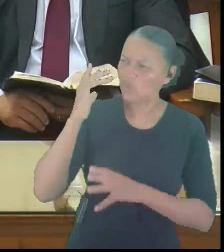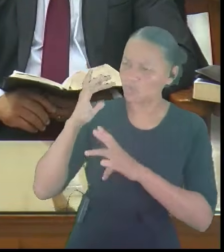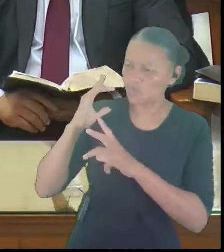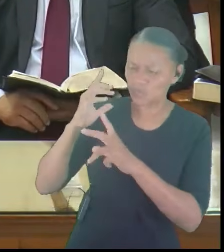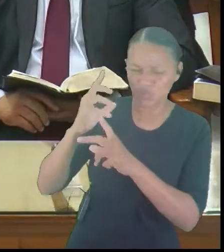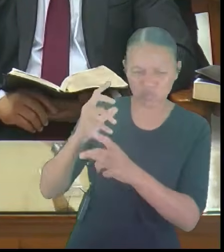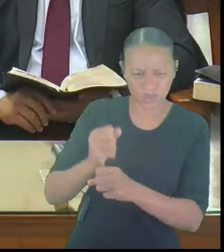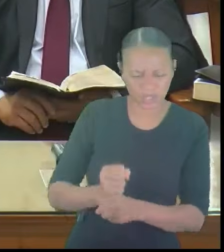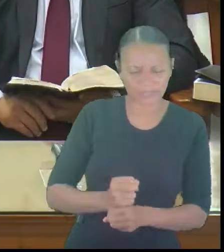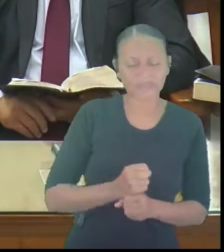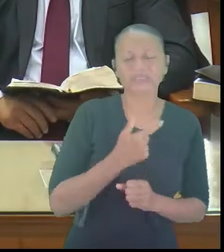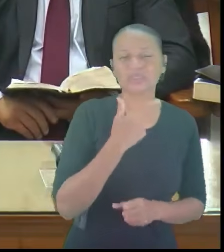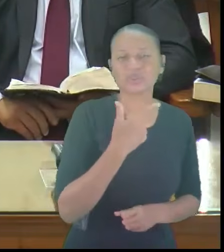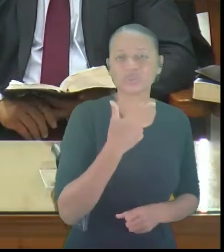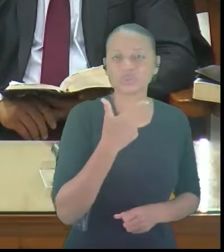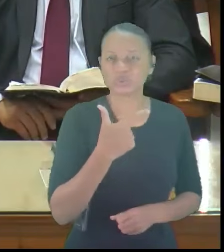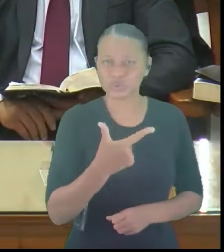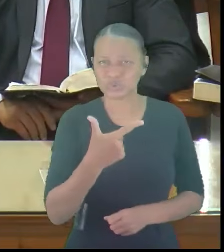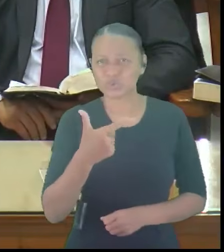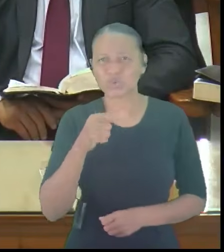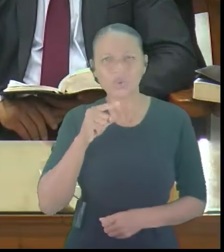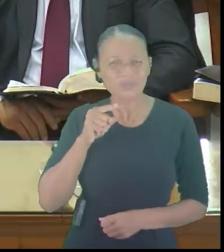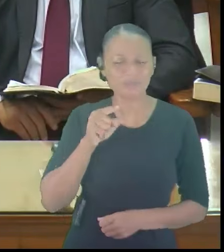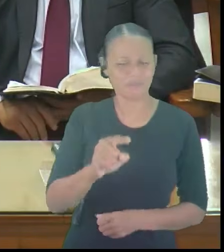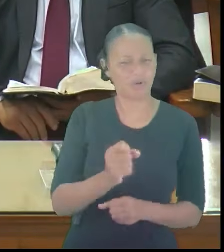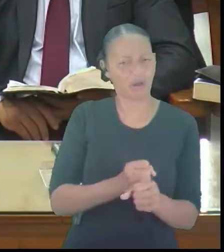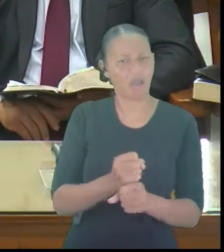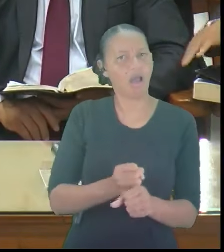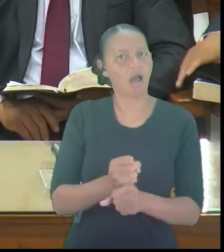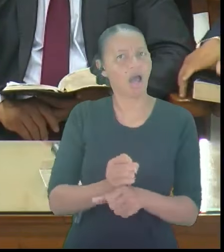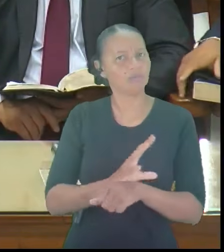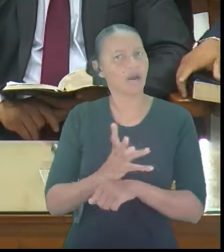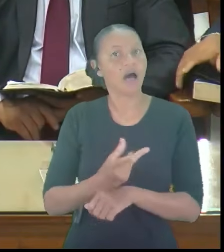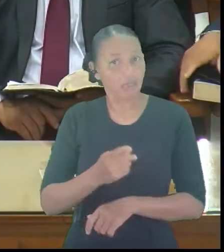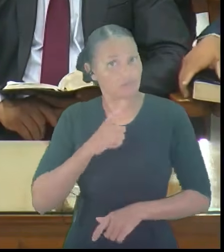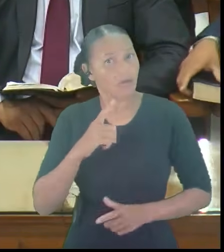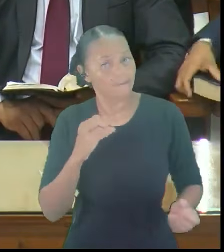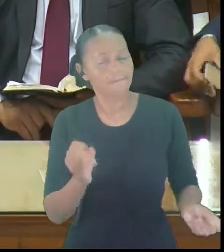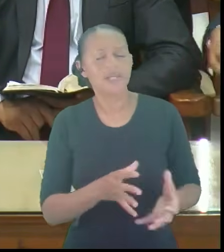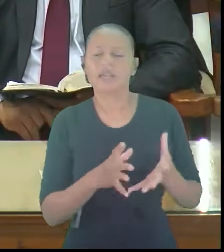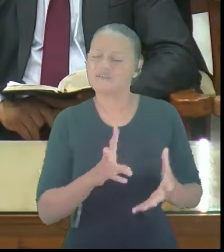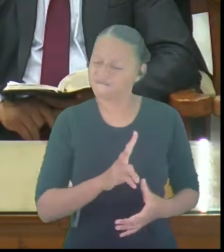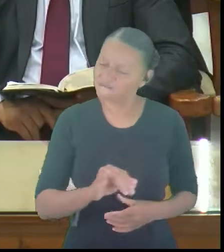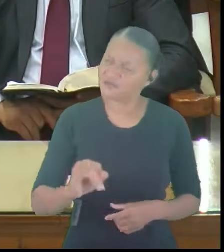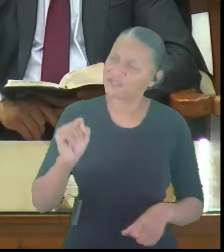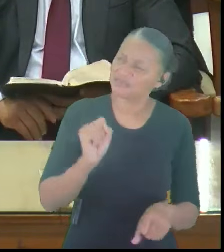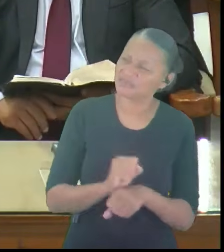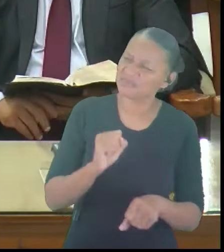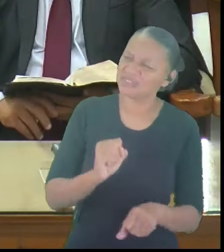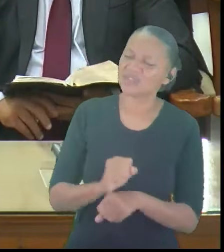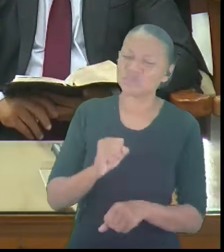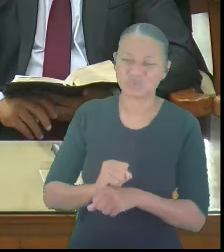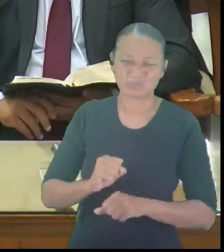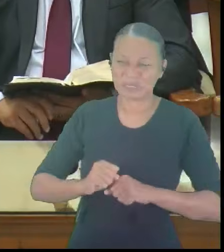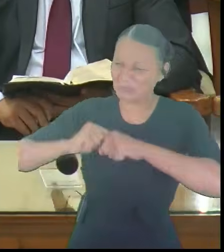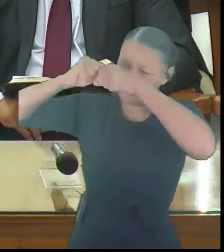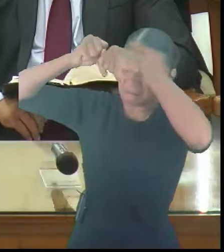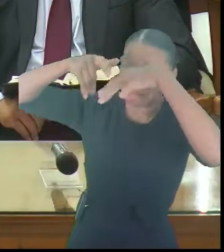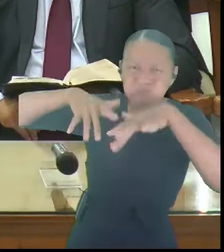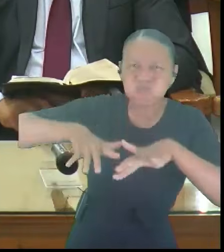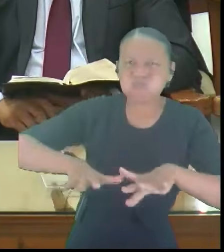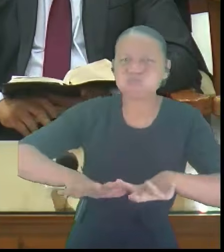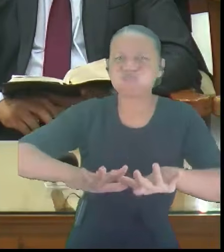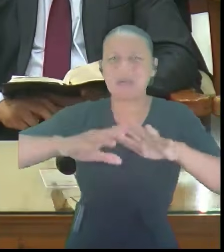os 2000 anos da igreja houve milagres. E vai haver. E eu estou esperando uma efusão, eu estou esperando